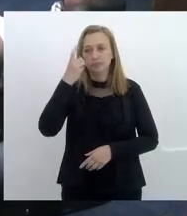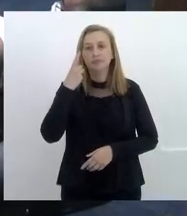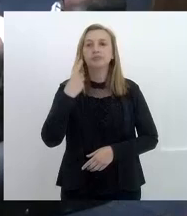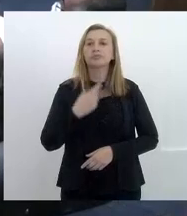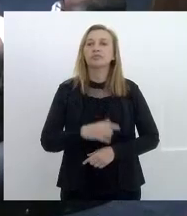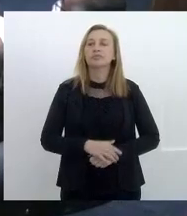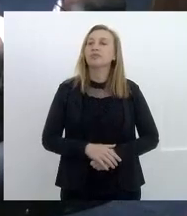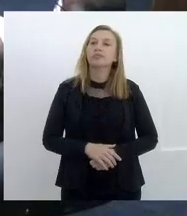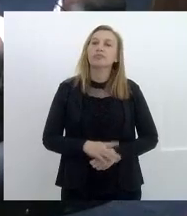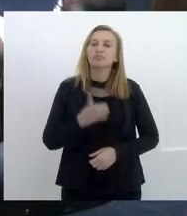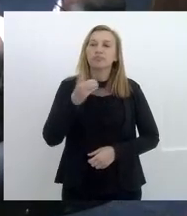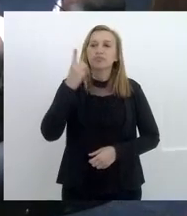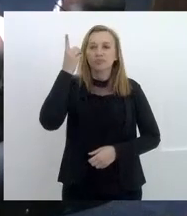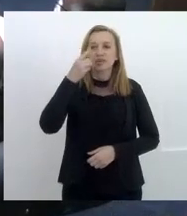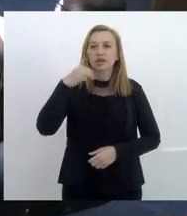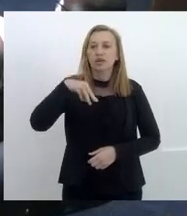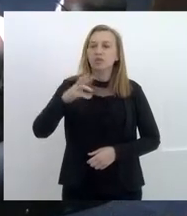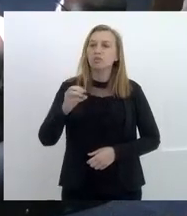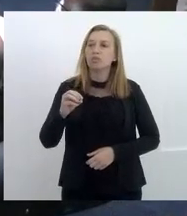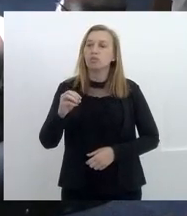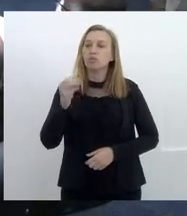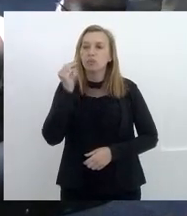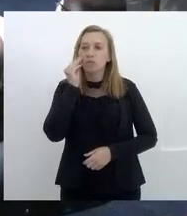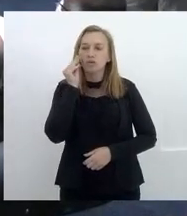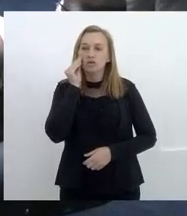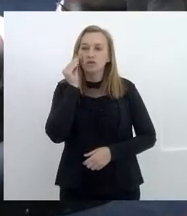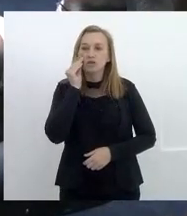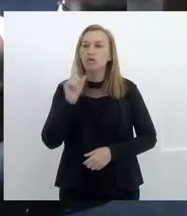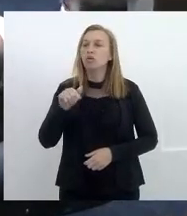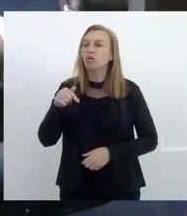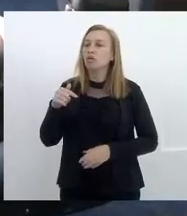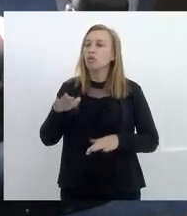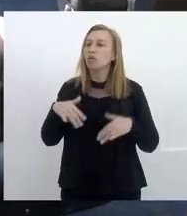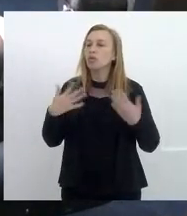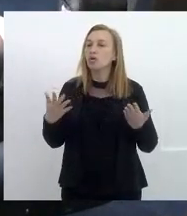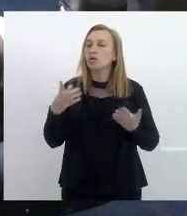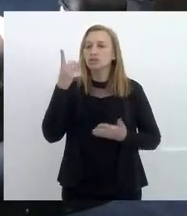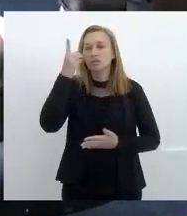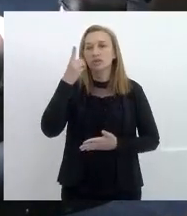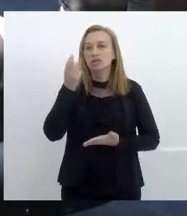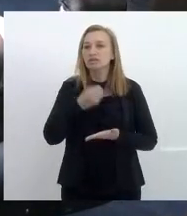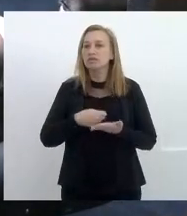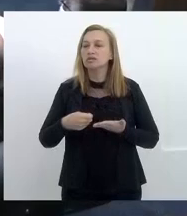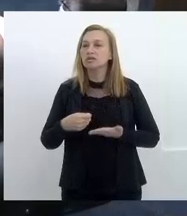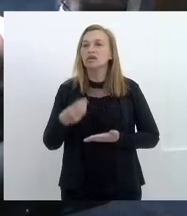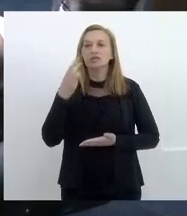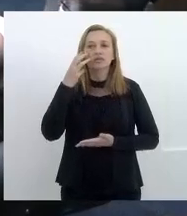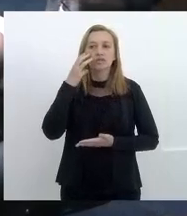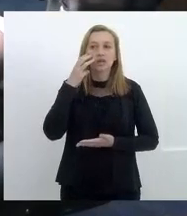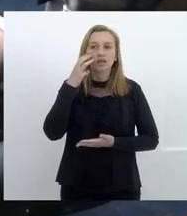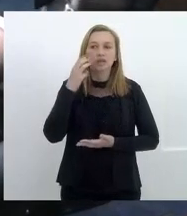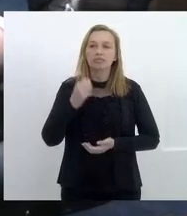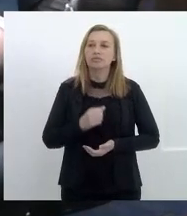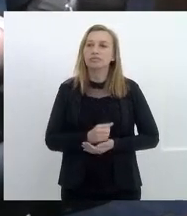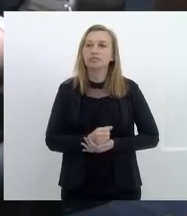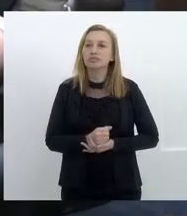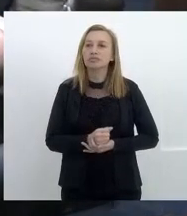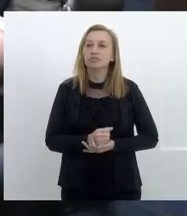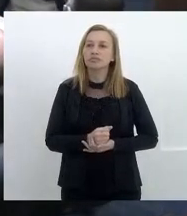da Mônica Francisco e querer fazer os da palavra estão escrito deputado waldeck